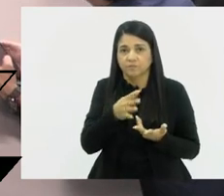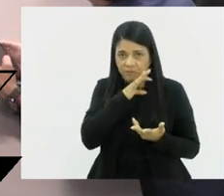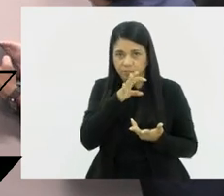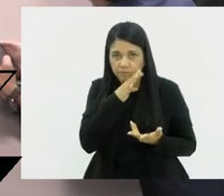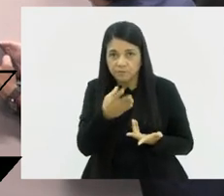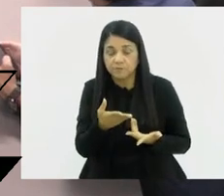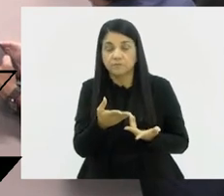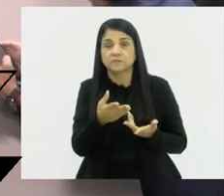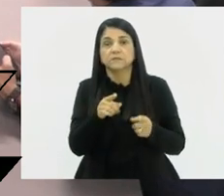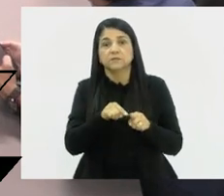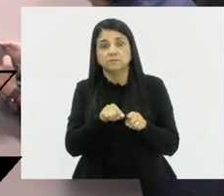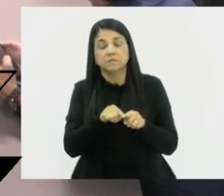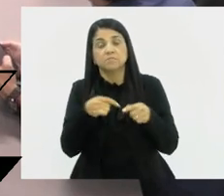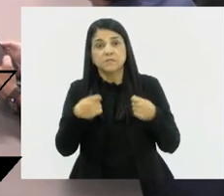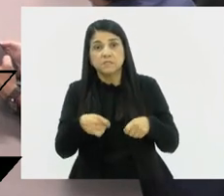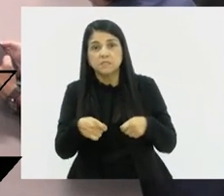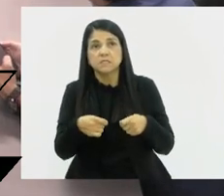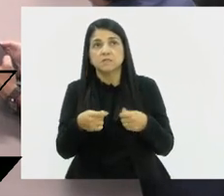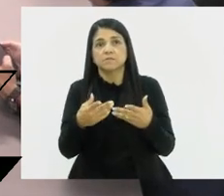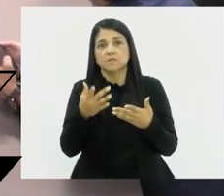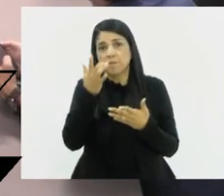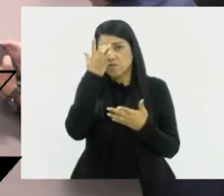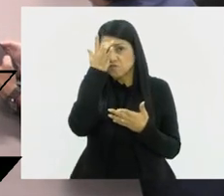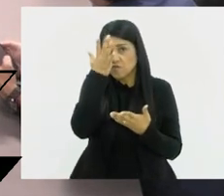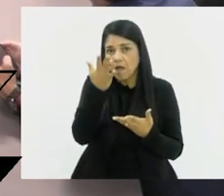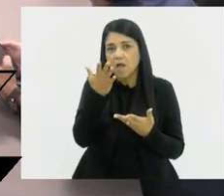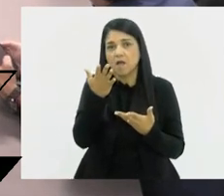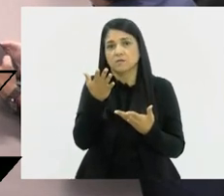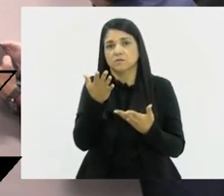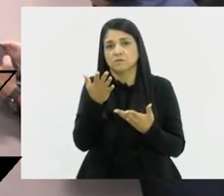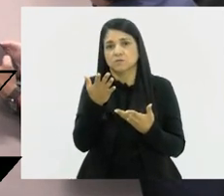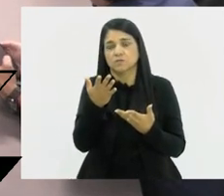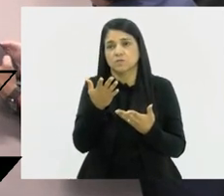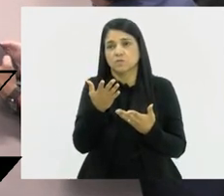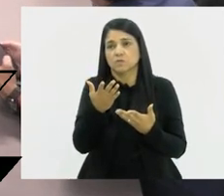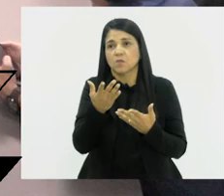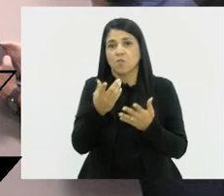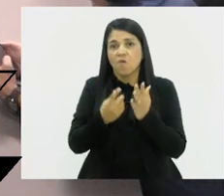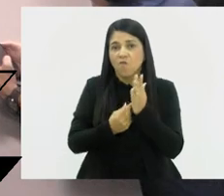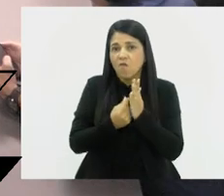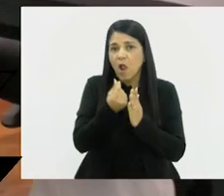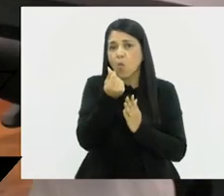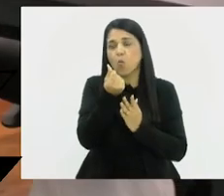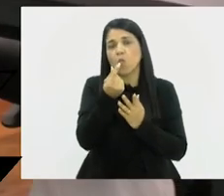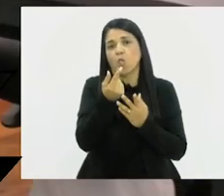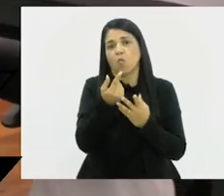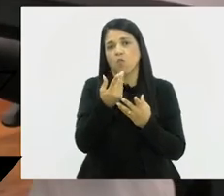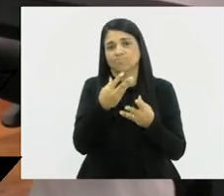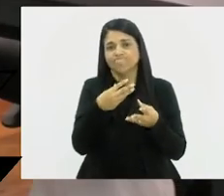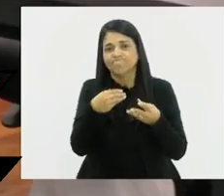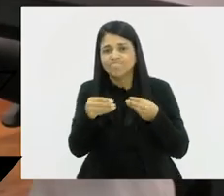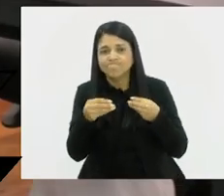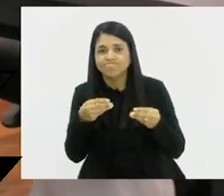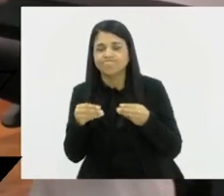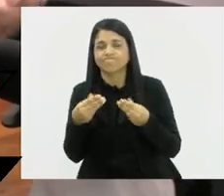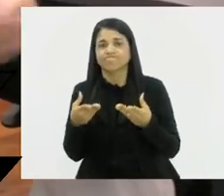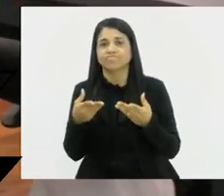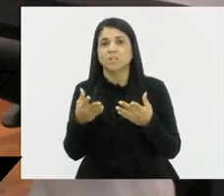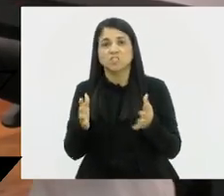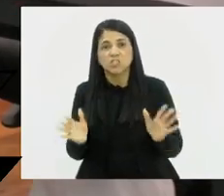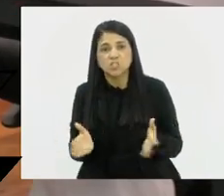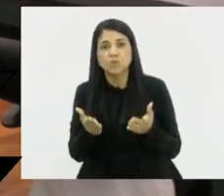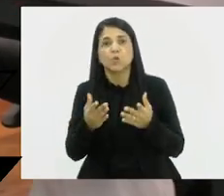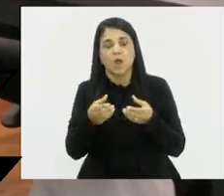vai facilitar, vai deixar um valor mais acessível, entende? E estimular, sim,